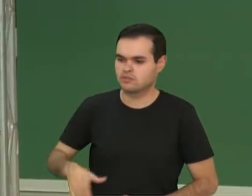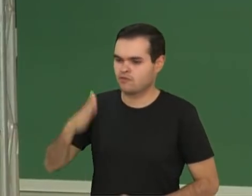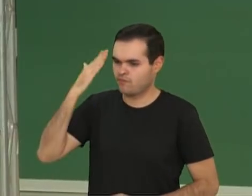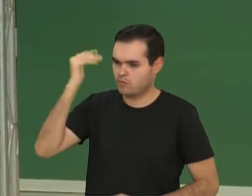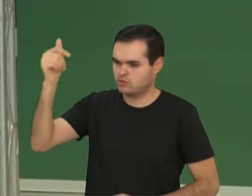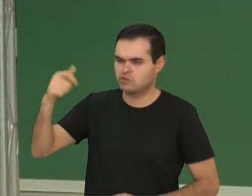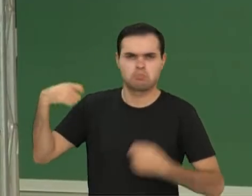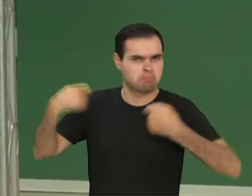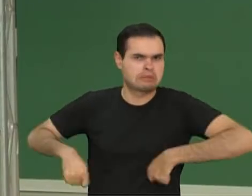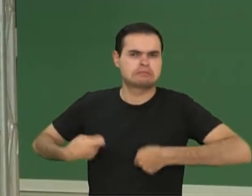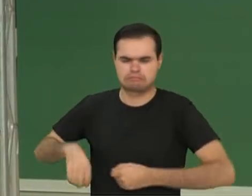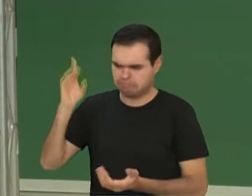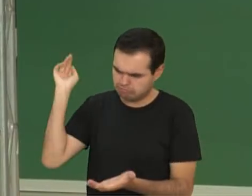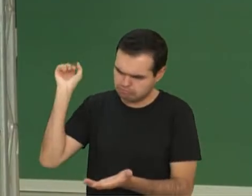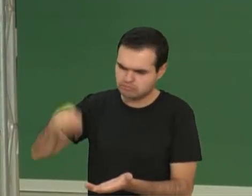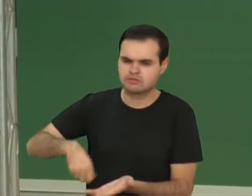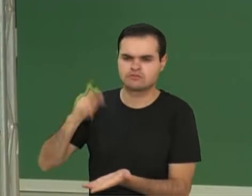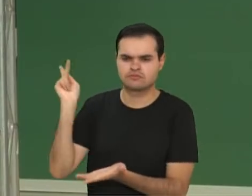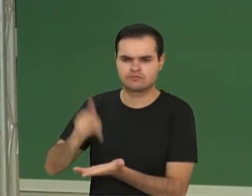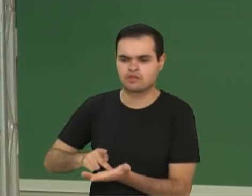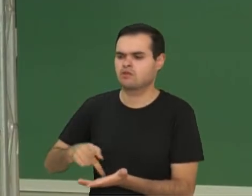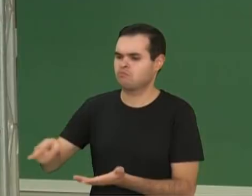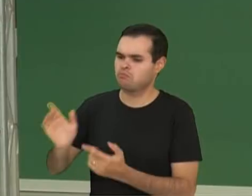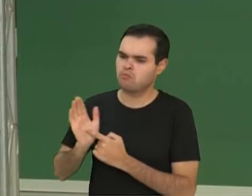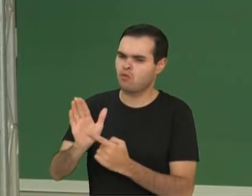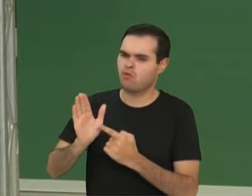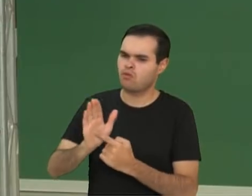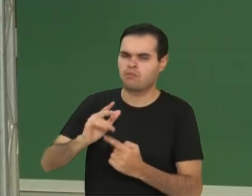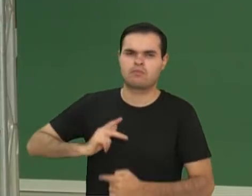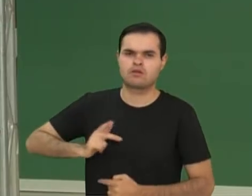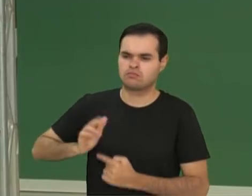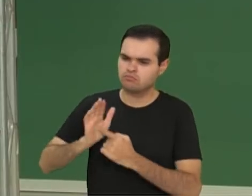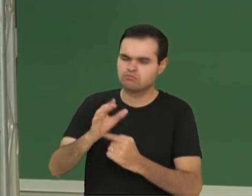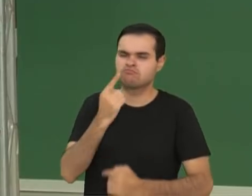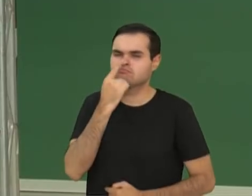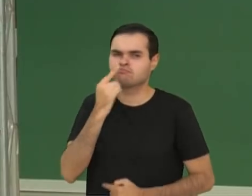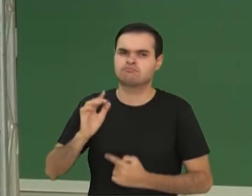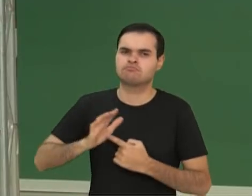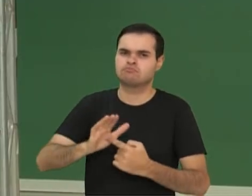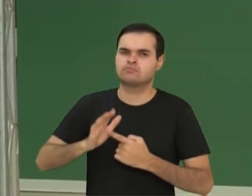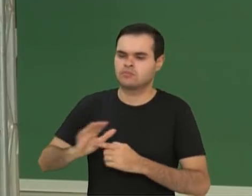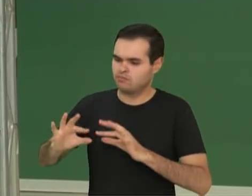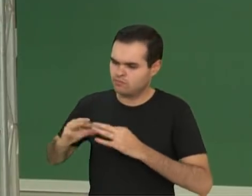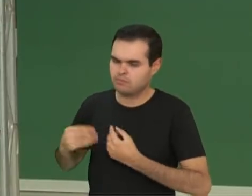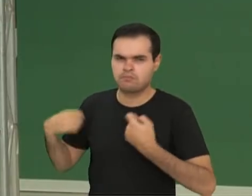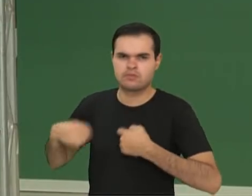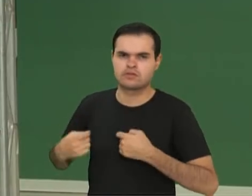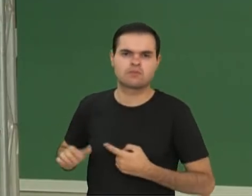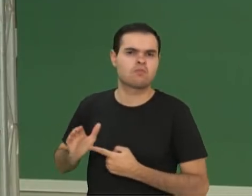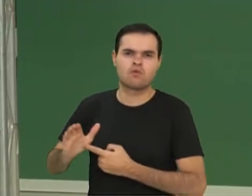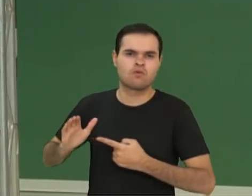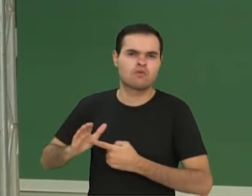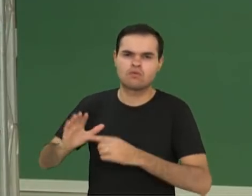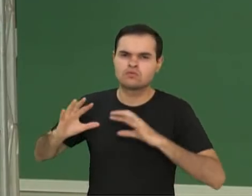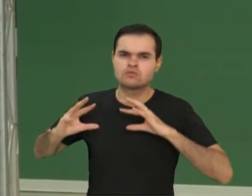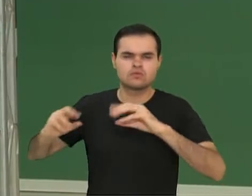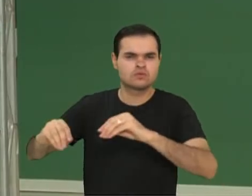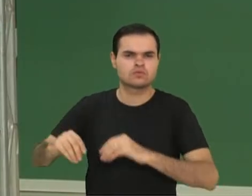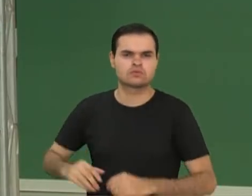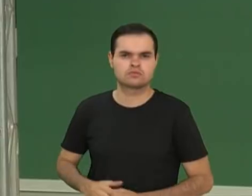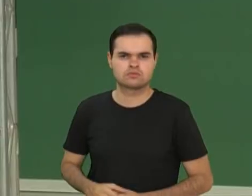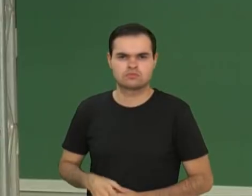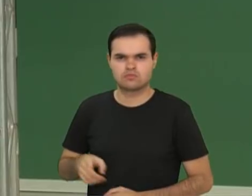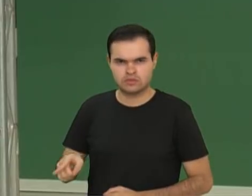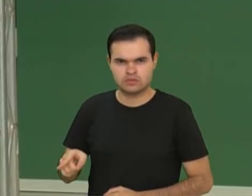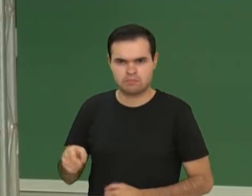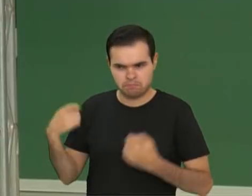tem que realmente mostrar o que ela faz na sua vida íntima, nos seus momentos de família, nos seus momentos particulares. Você acha que